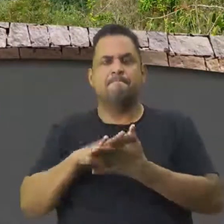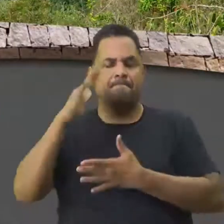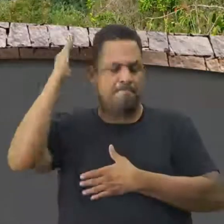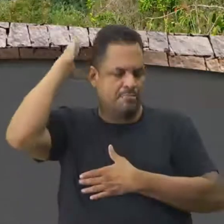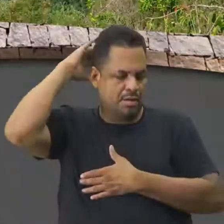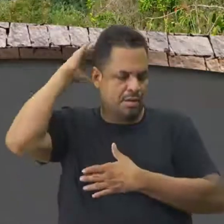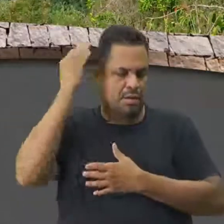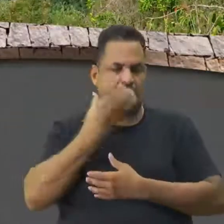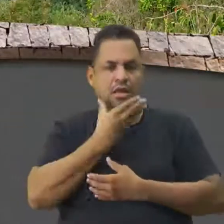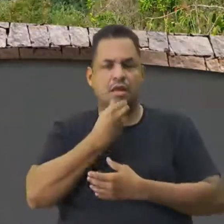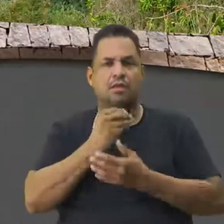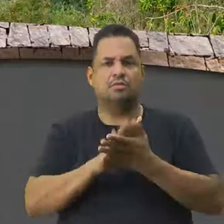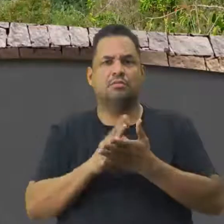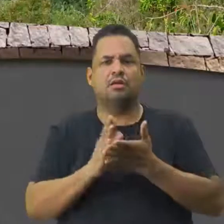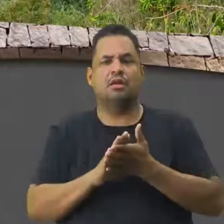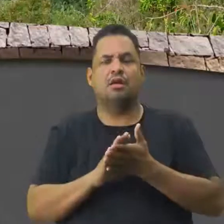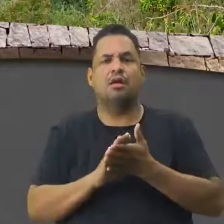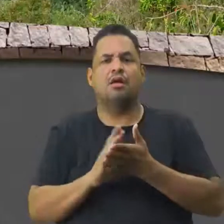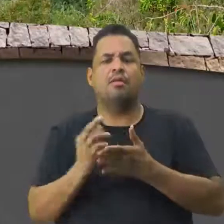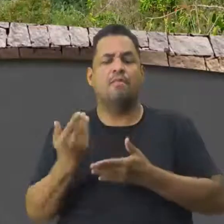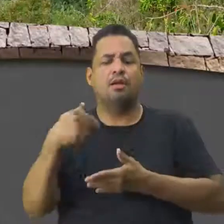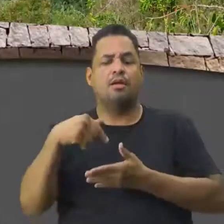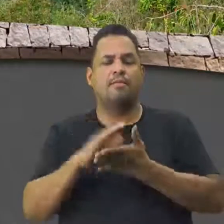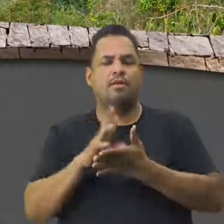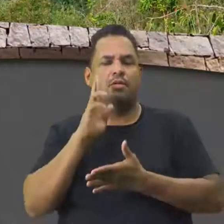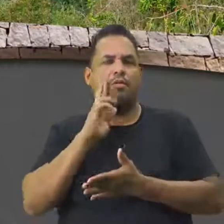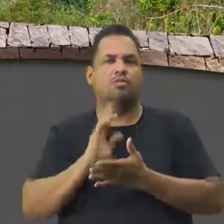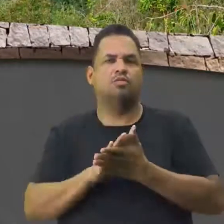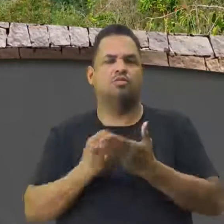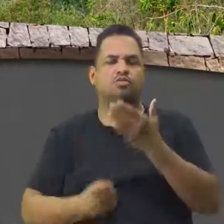quê? O ciclo da